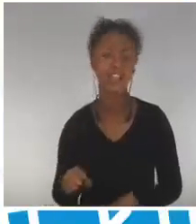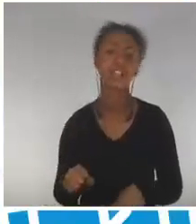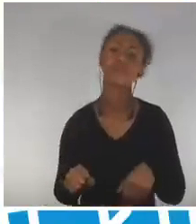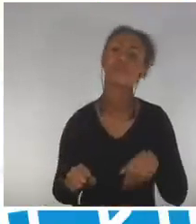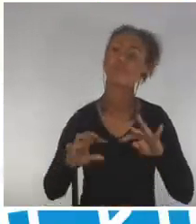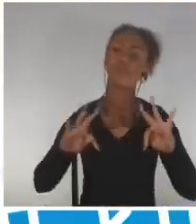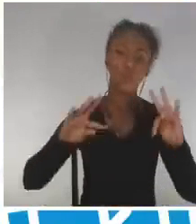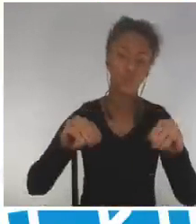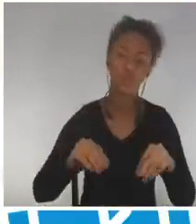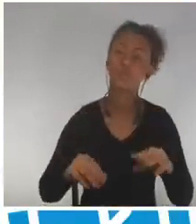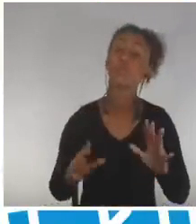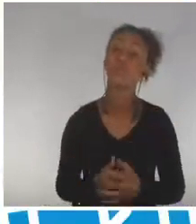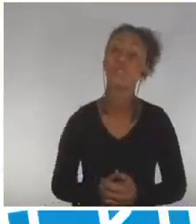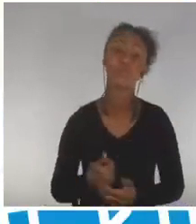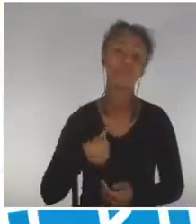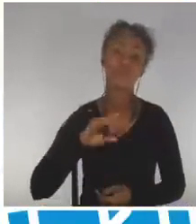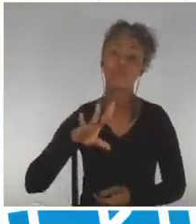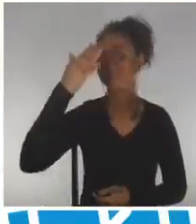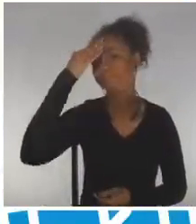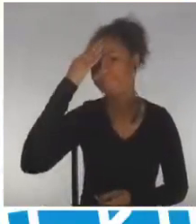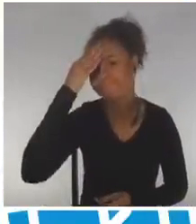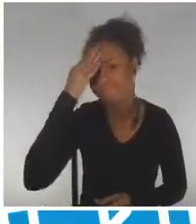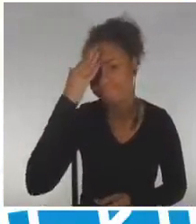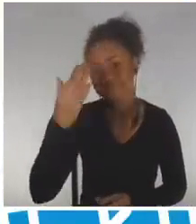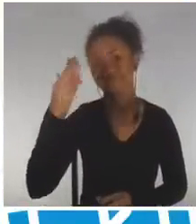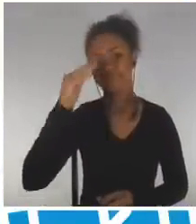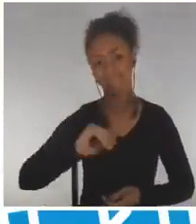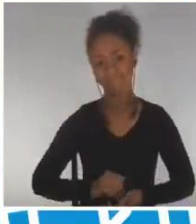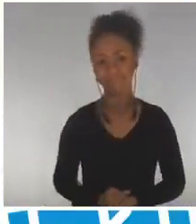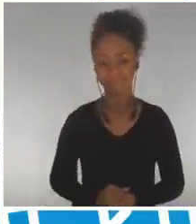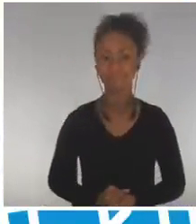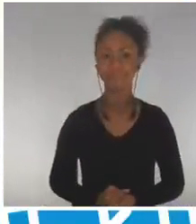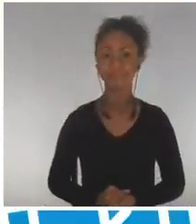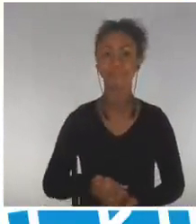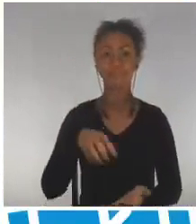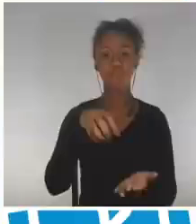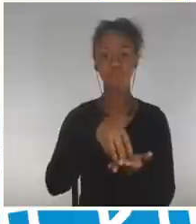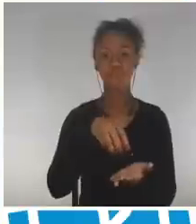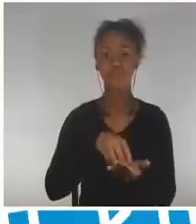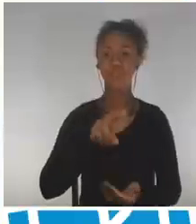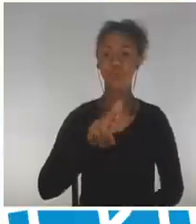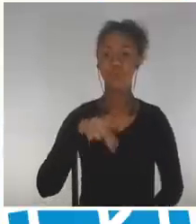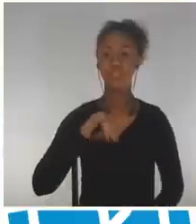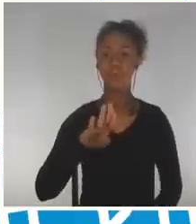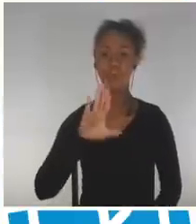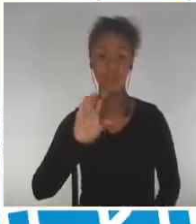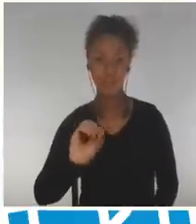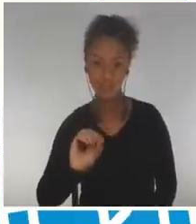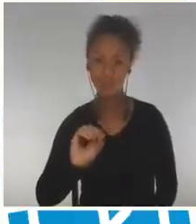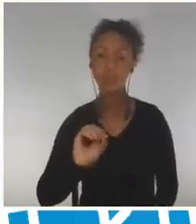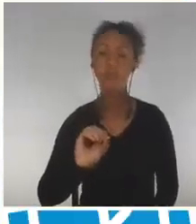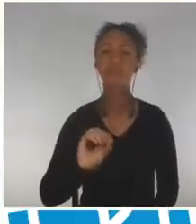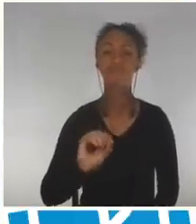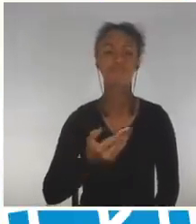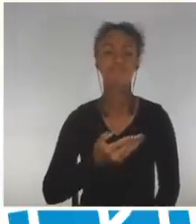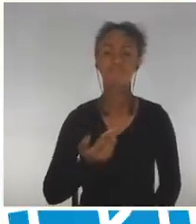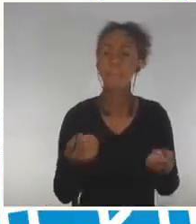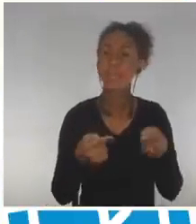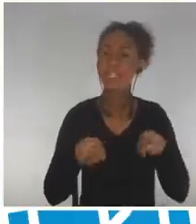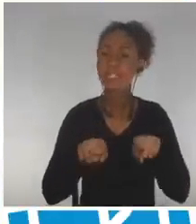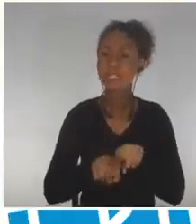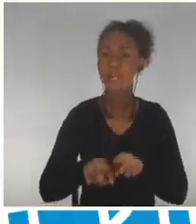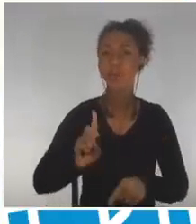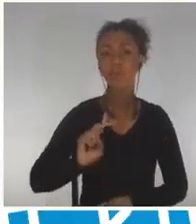queria agradecer muito, né? Agradecer o Instituto Unibanco, meu grande parceiro, o tempo todo que eu fui secretária